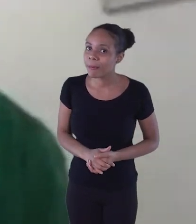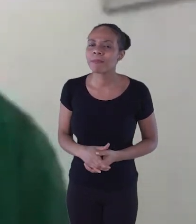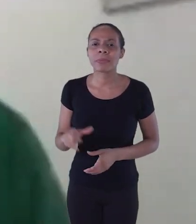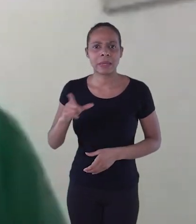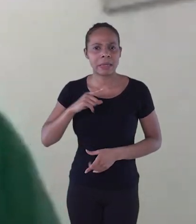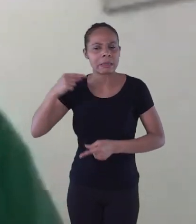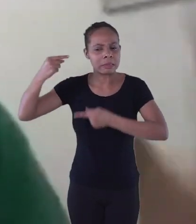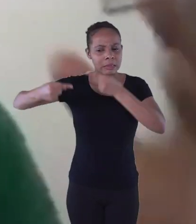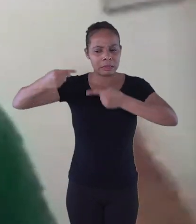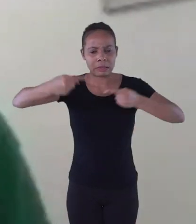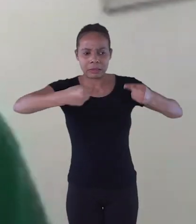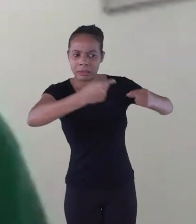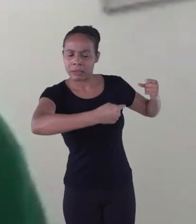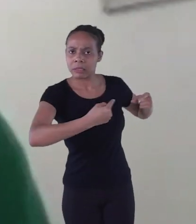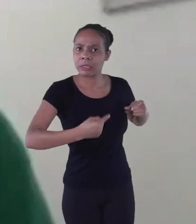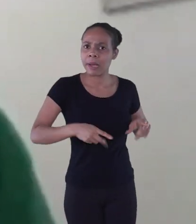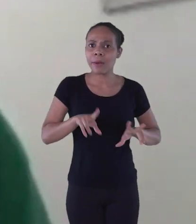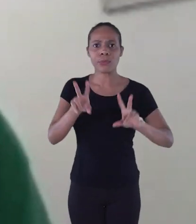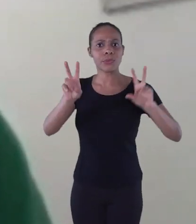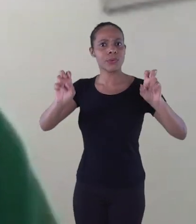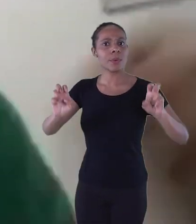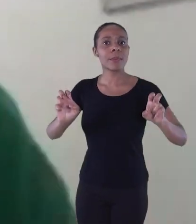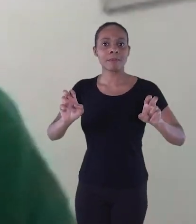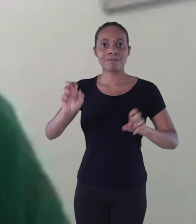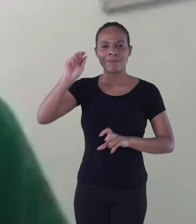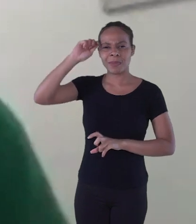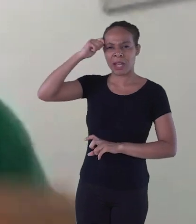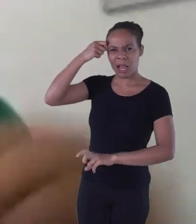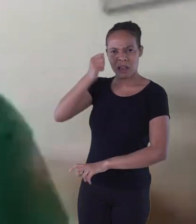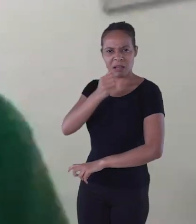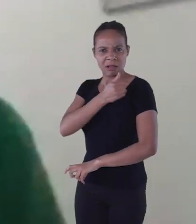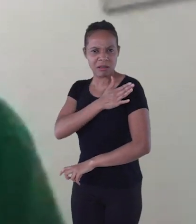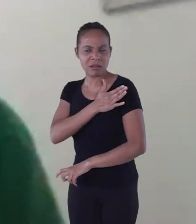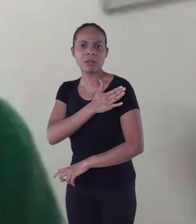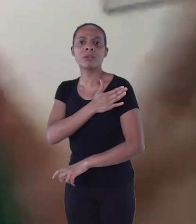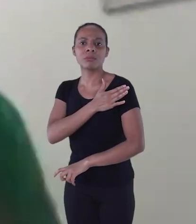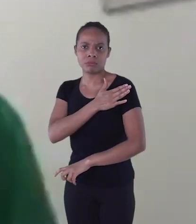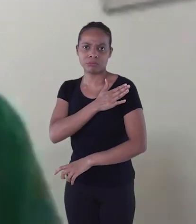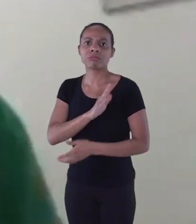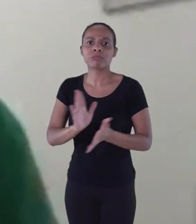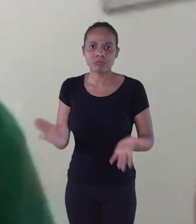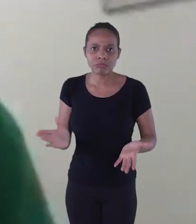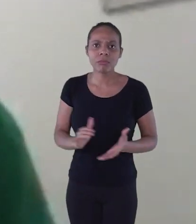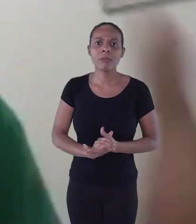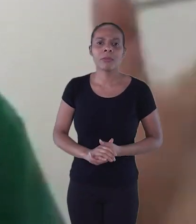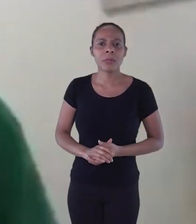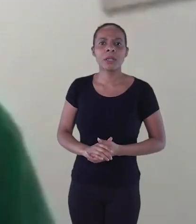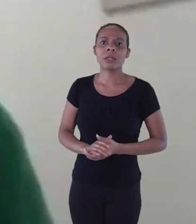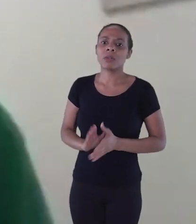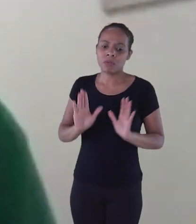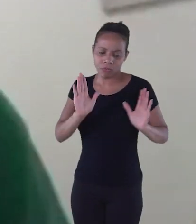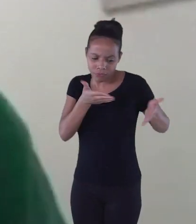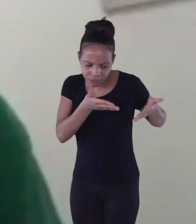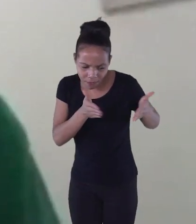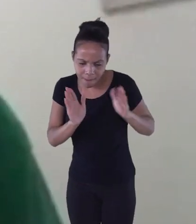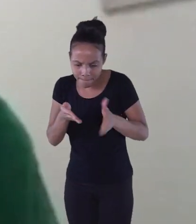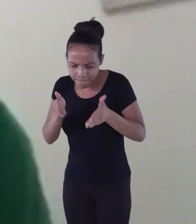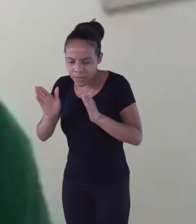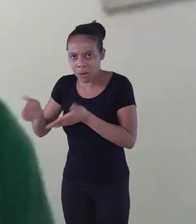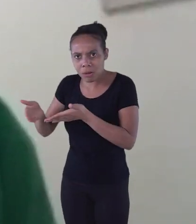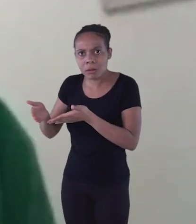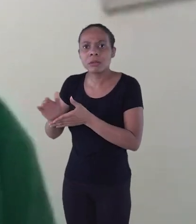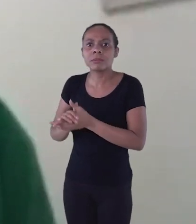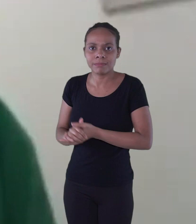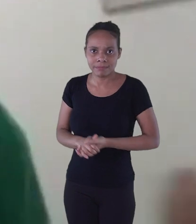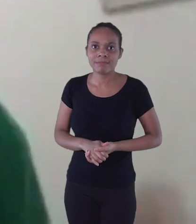debater o racismo estrutural, que não é só a questão de um racismo individual para aquela situação muito específica para nós